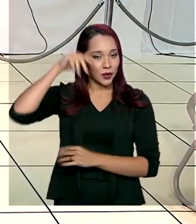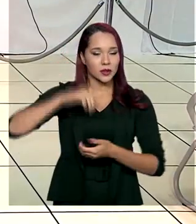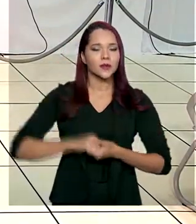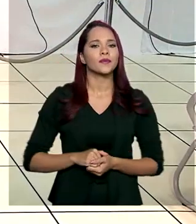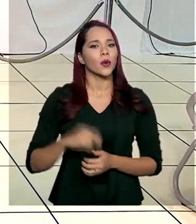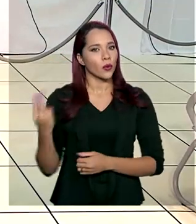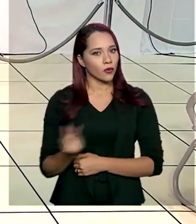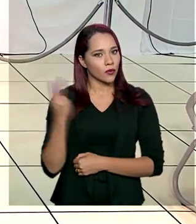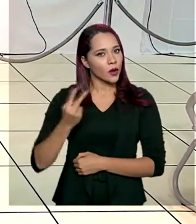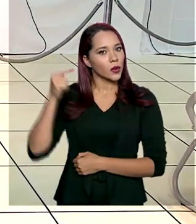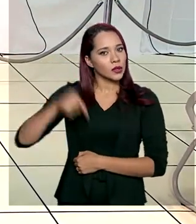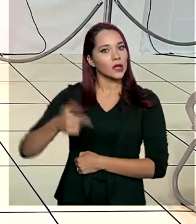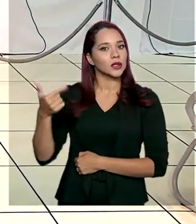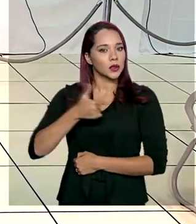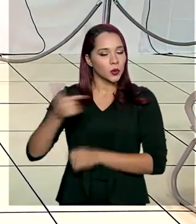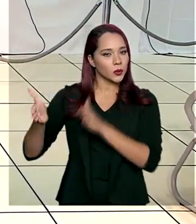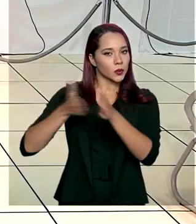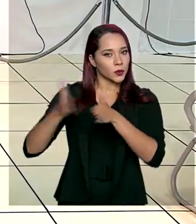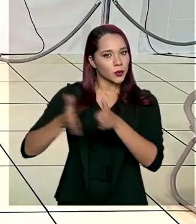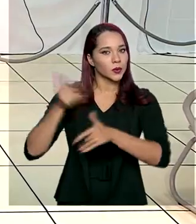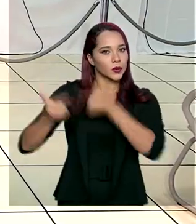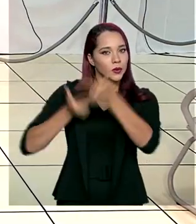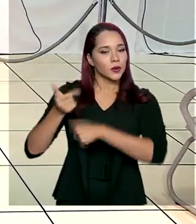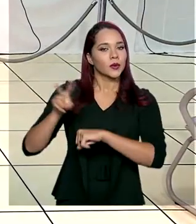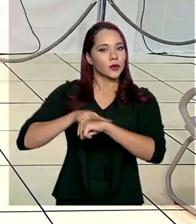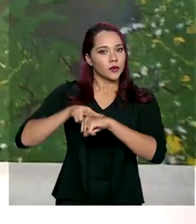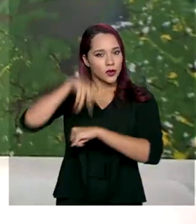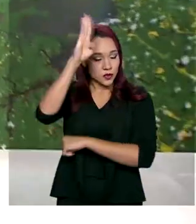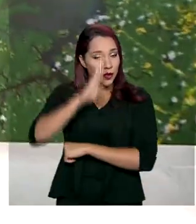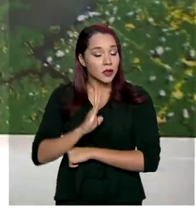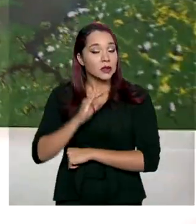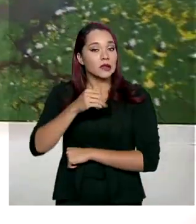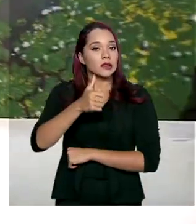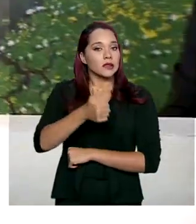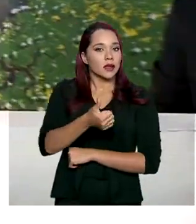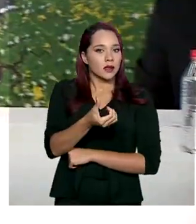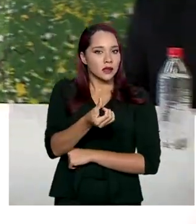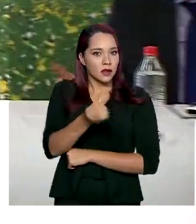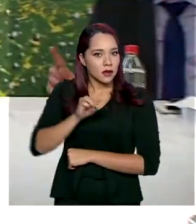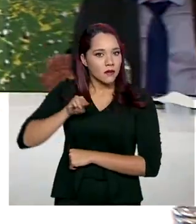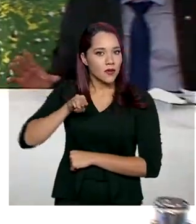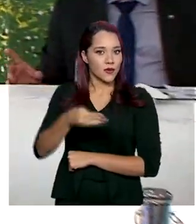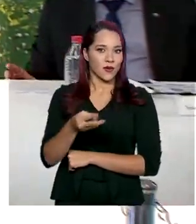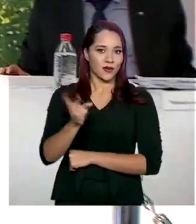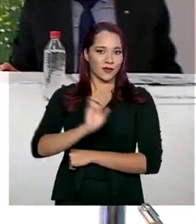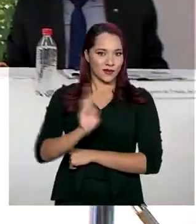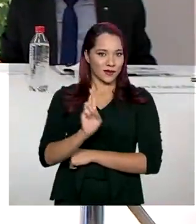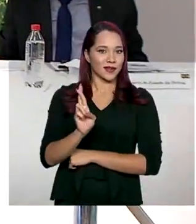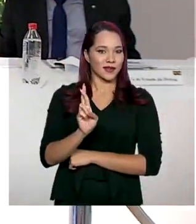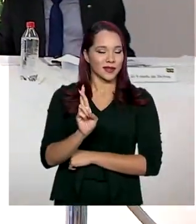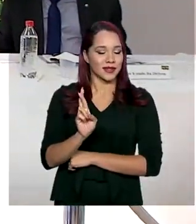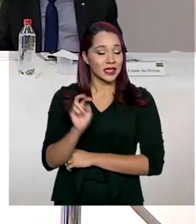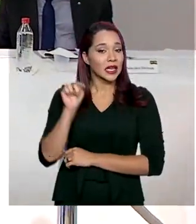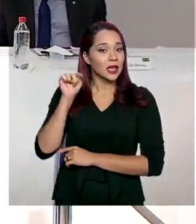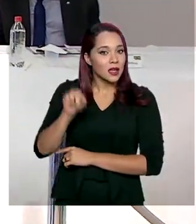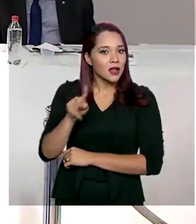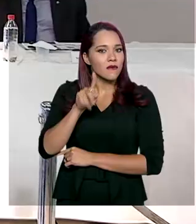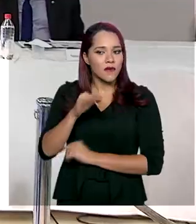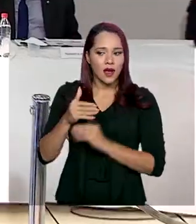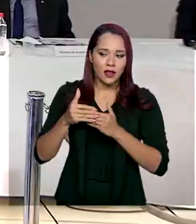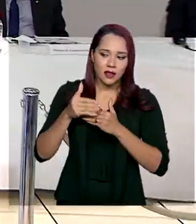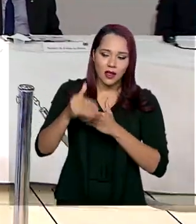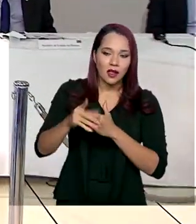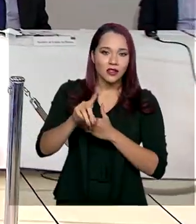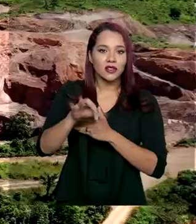custo desta segunda fase da Operação Verde Brasil é de 60 milhões de reais e ela deve ir até